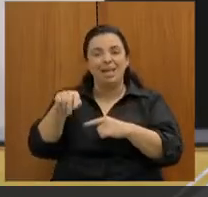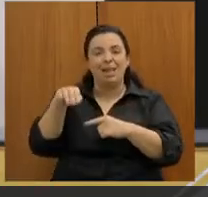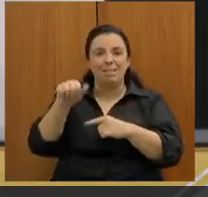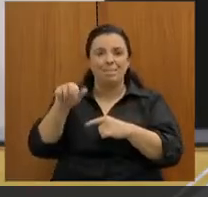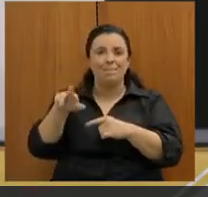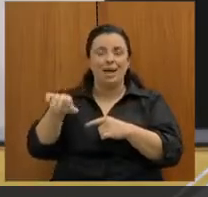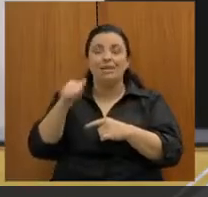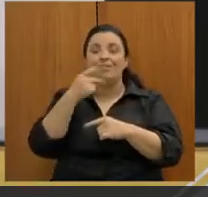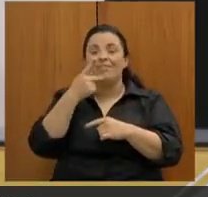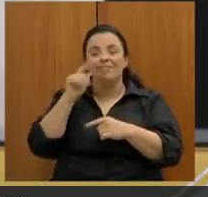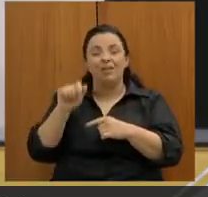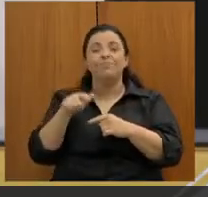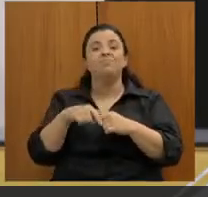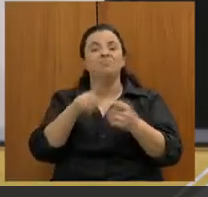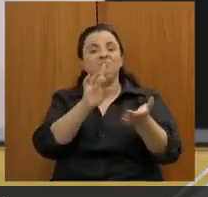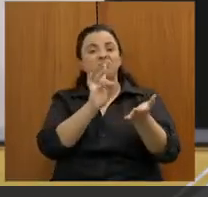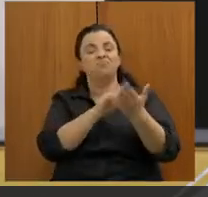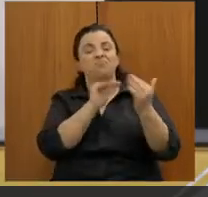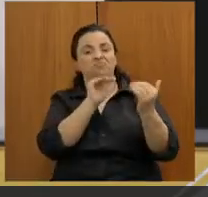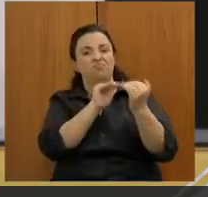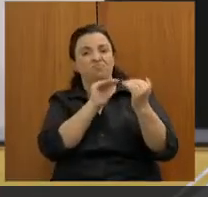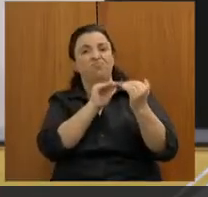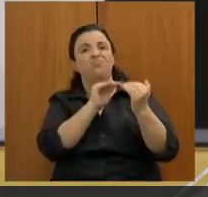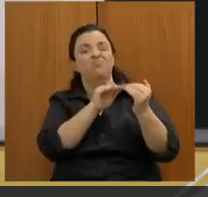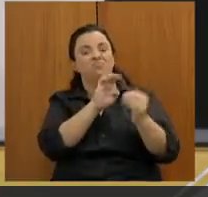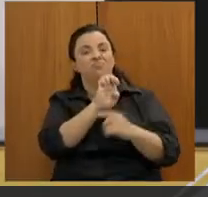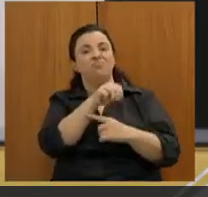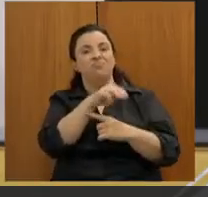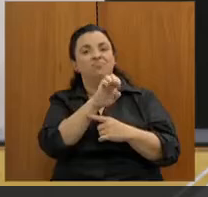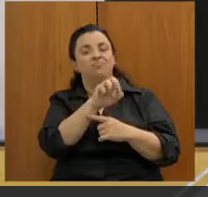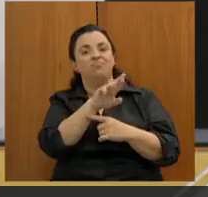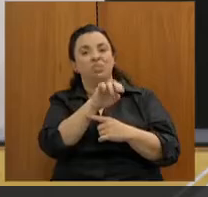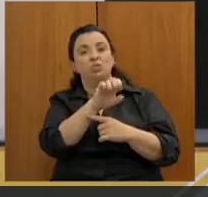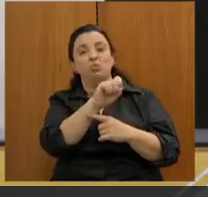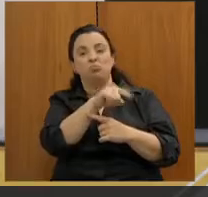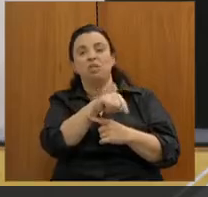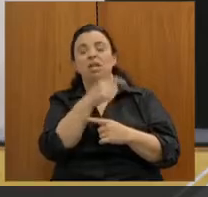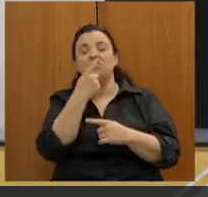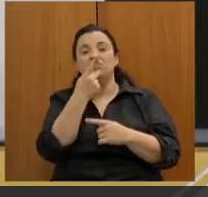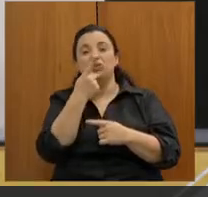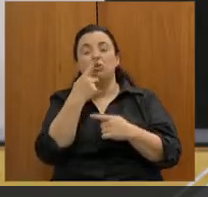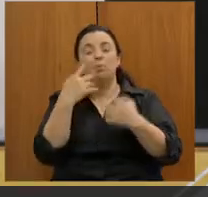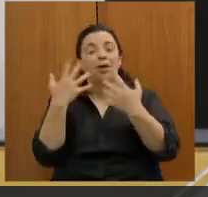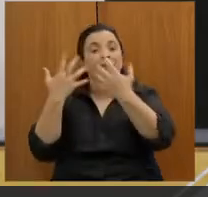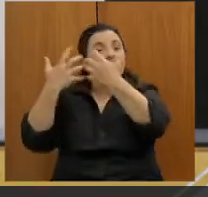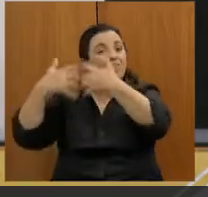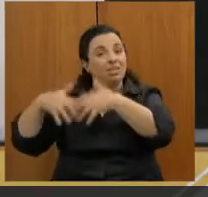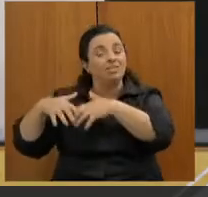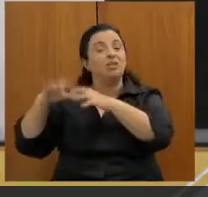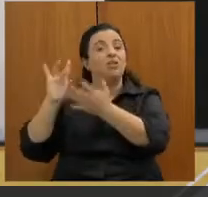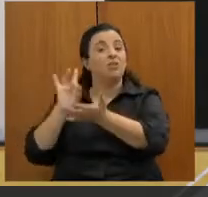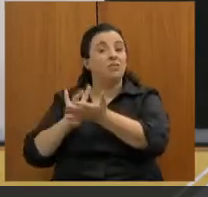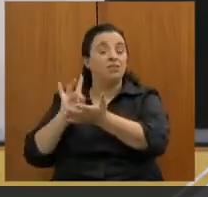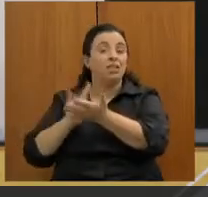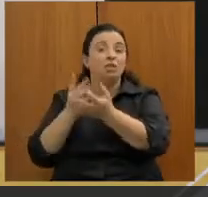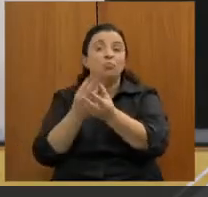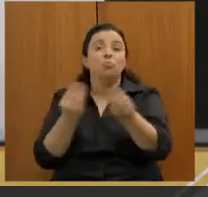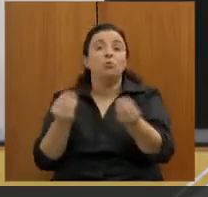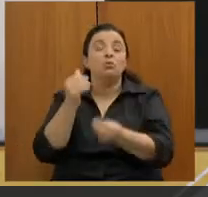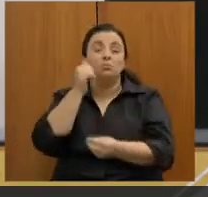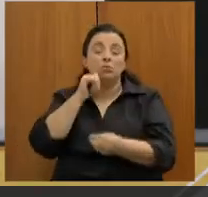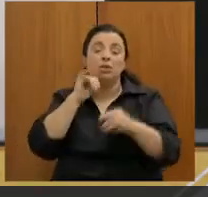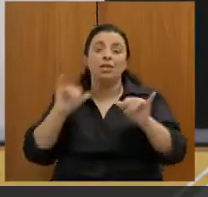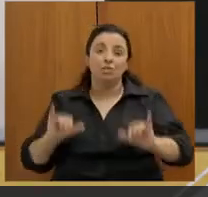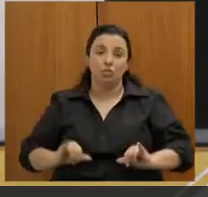seguinte realmente Emerson é o Emerson nos trouxe uma reflexão a paz do sofrimento vivido por muitas